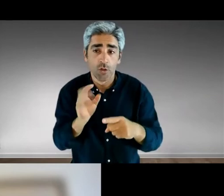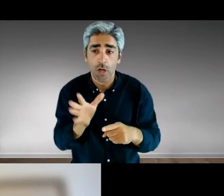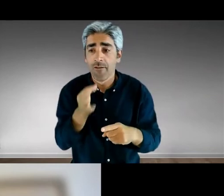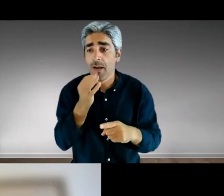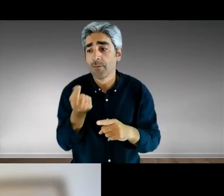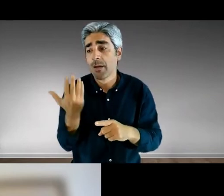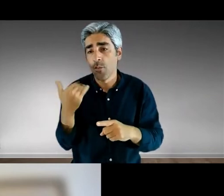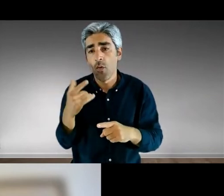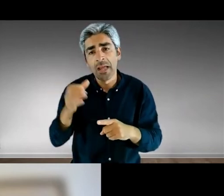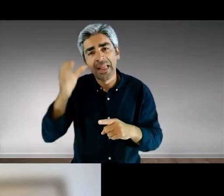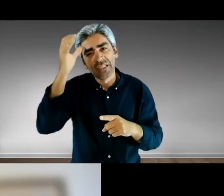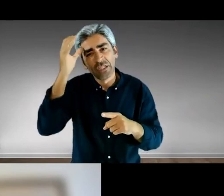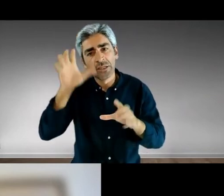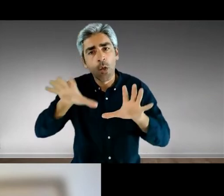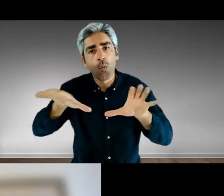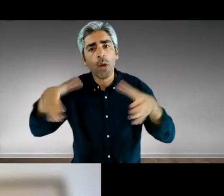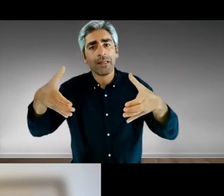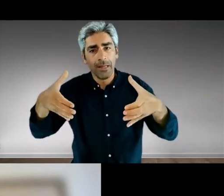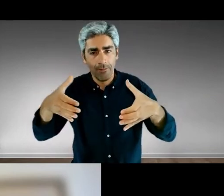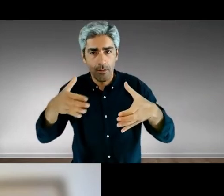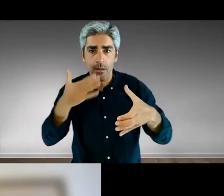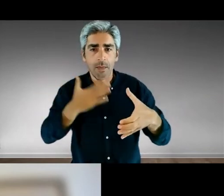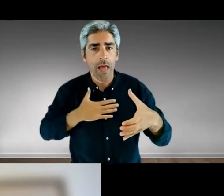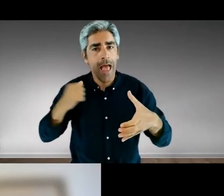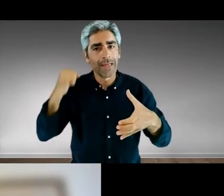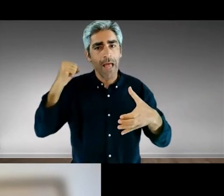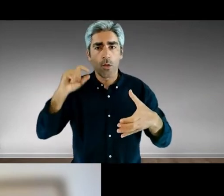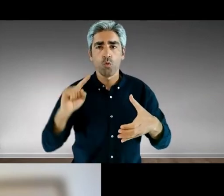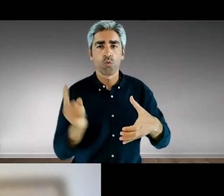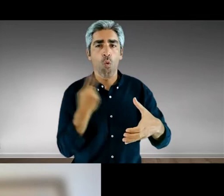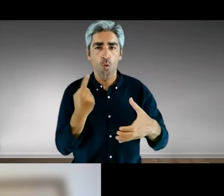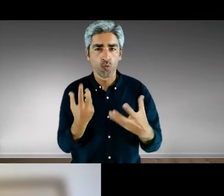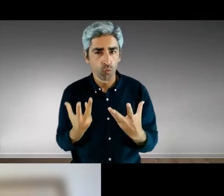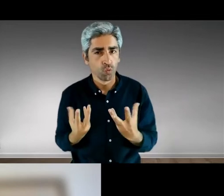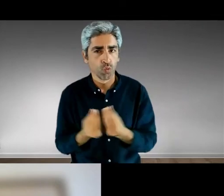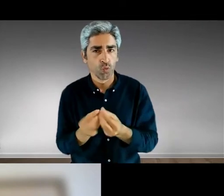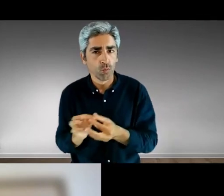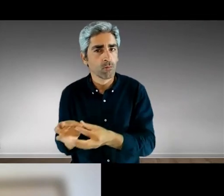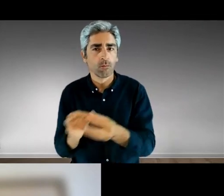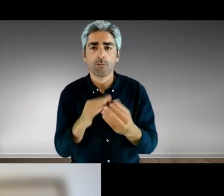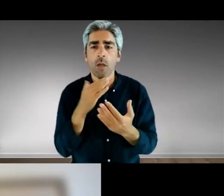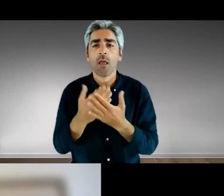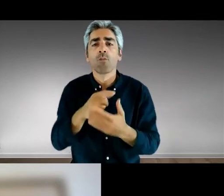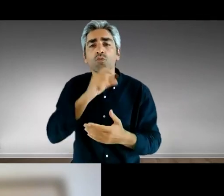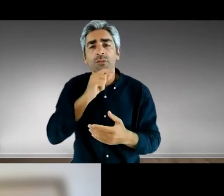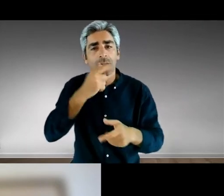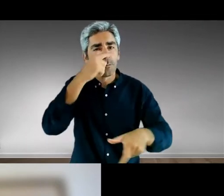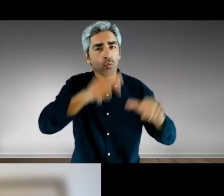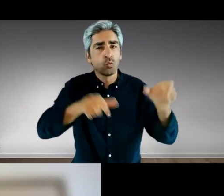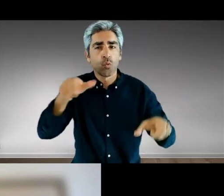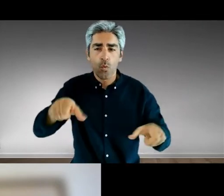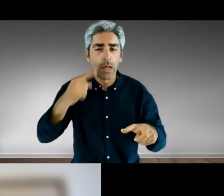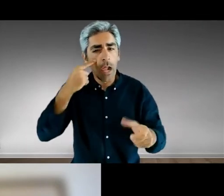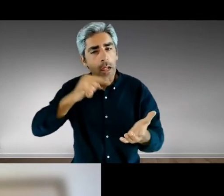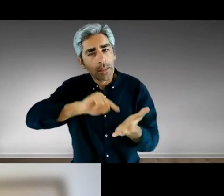bocado da inteligência coletiva. Ganhamos todos quando nos juntamos todos e permitir às pessoas então testarem as suas